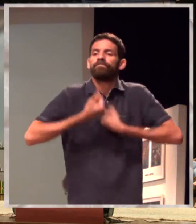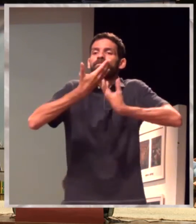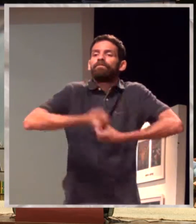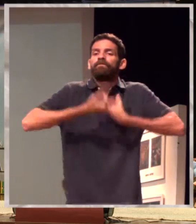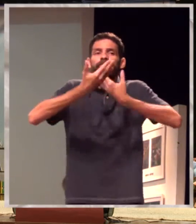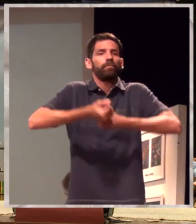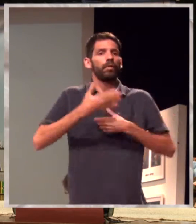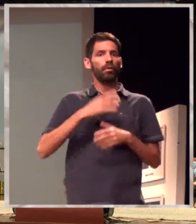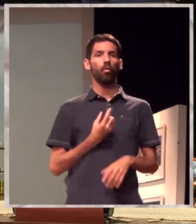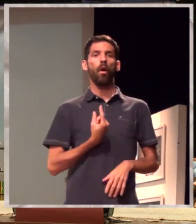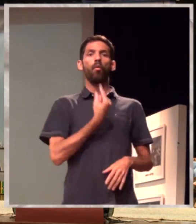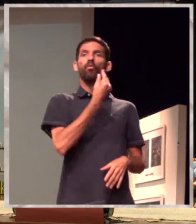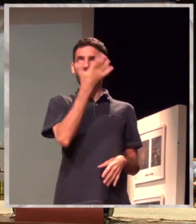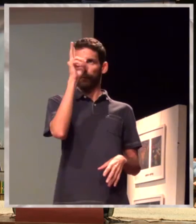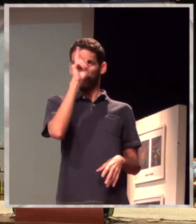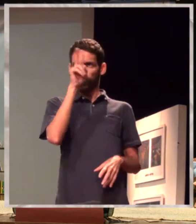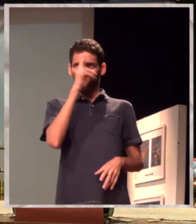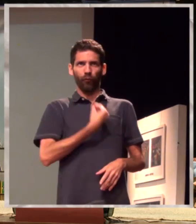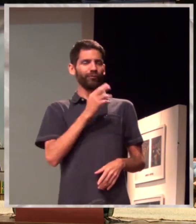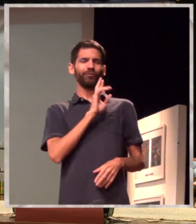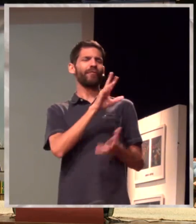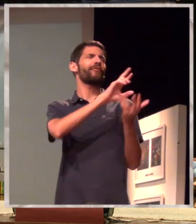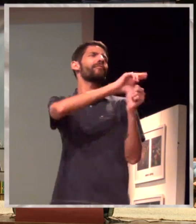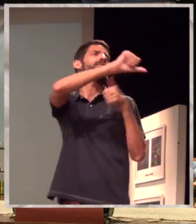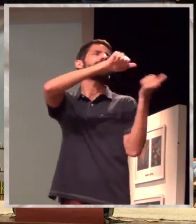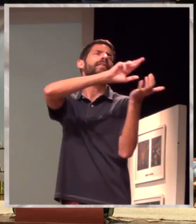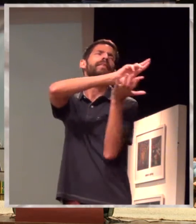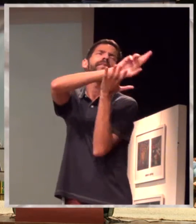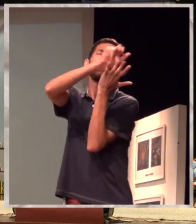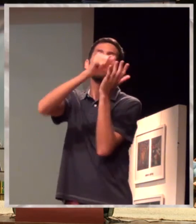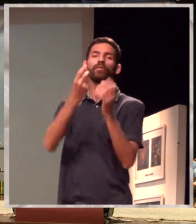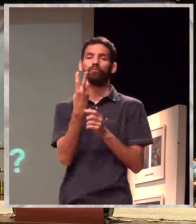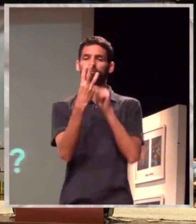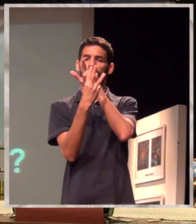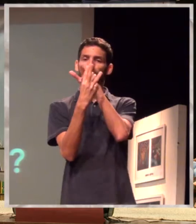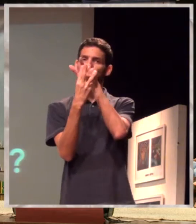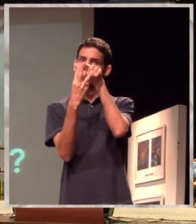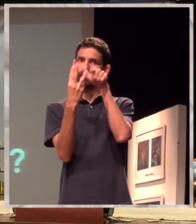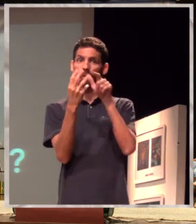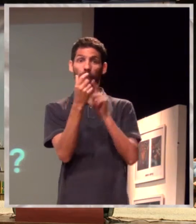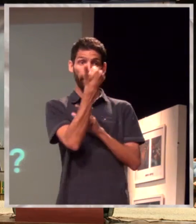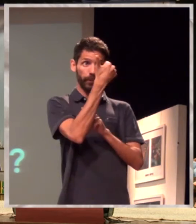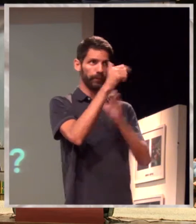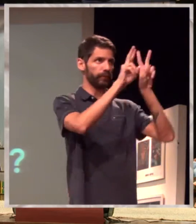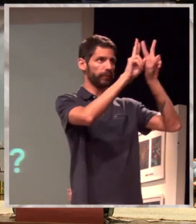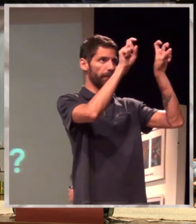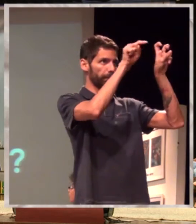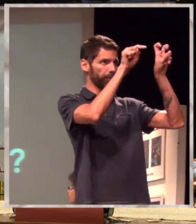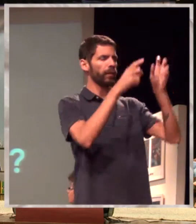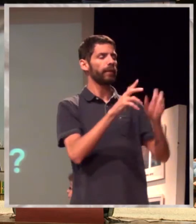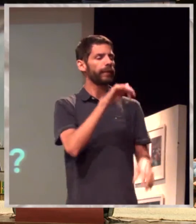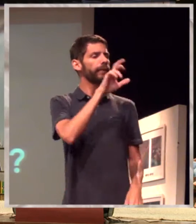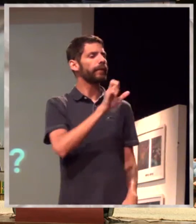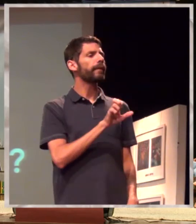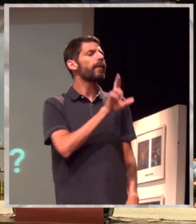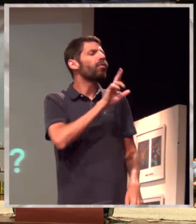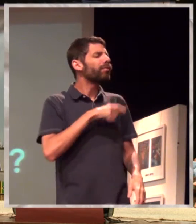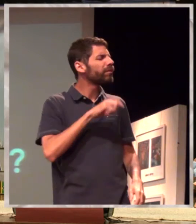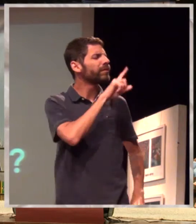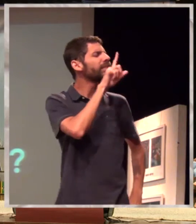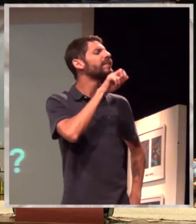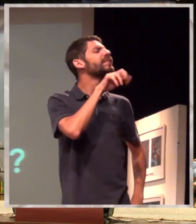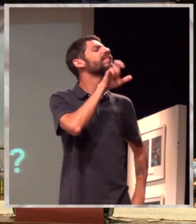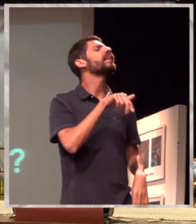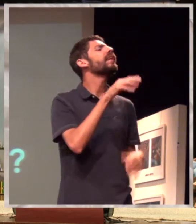uma versão só, né? Então, nós trabalhamos 3 temas. O primeiro tema é quem sou? Quem é